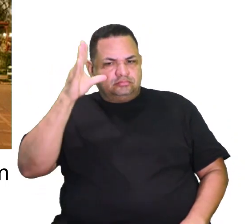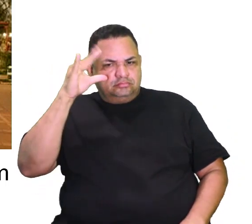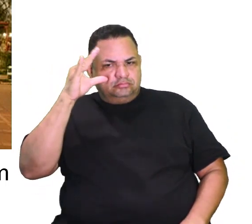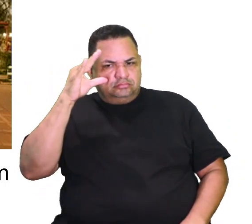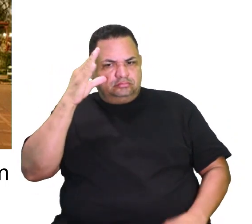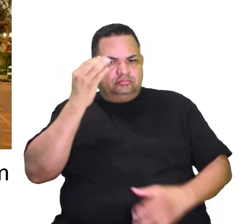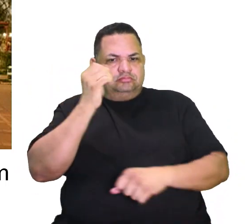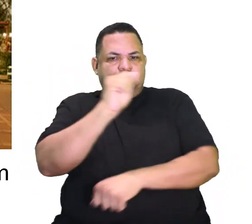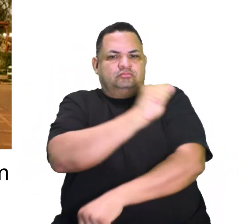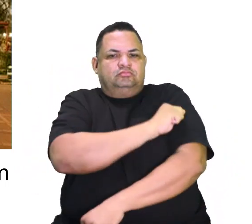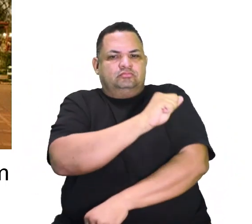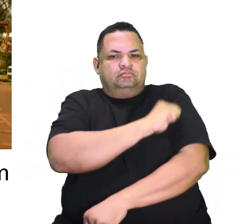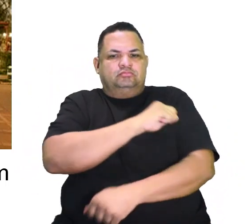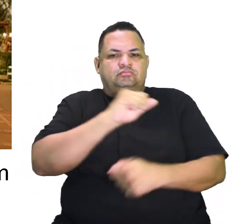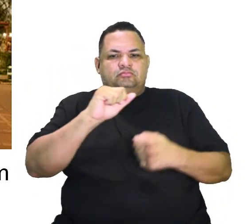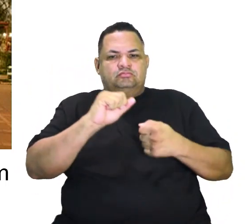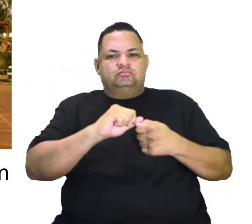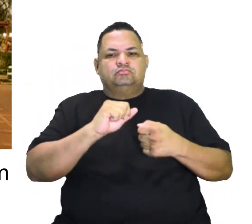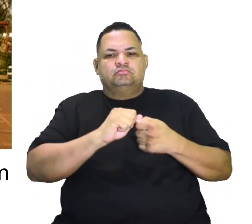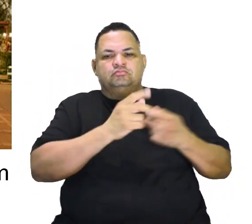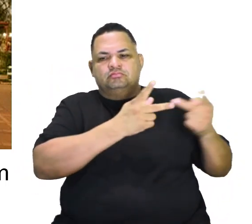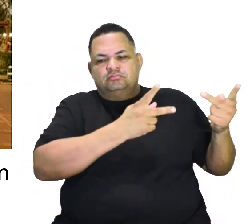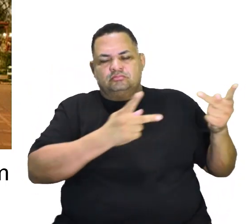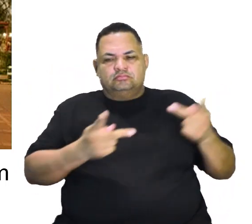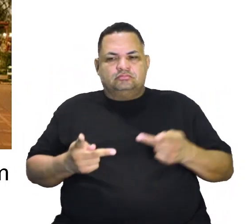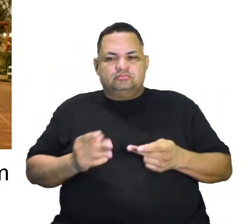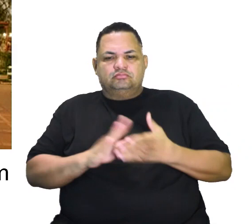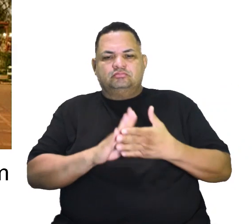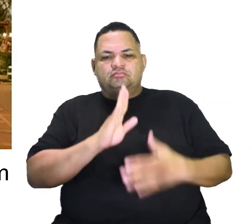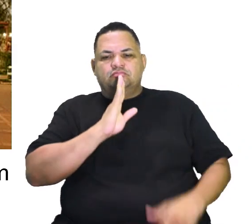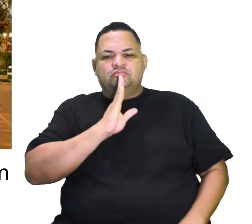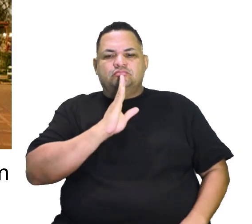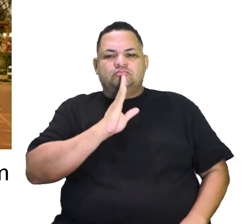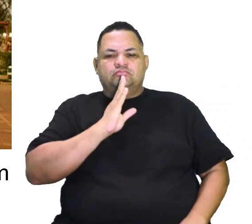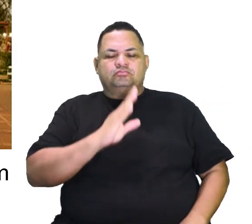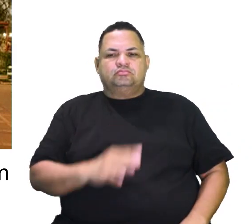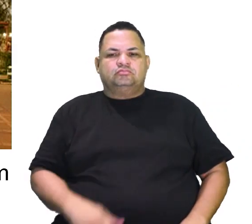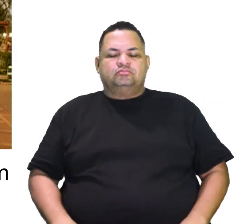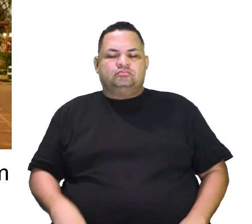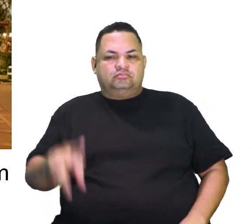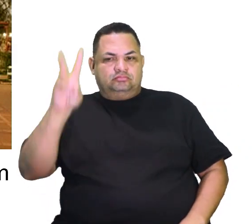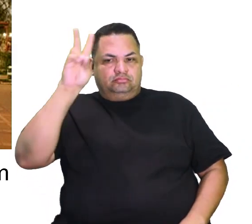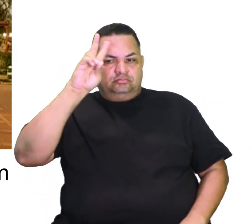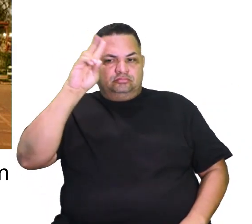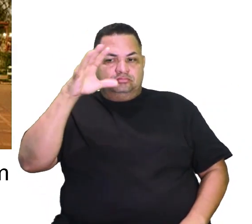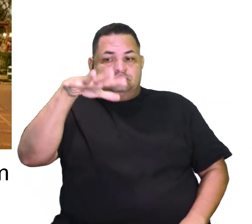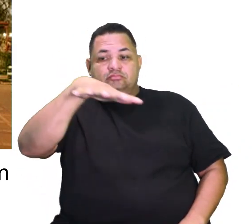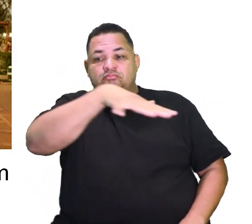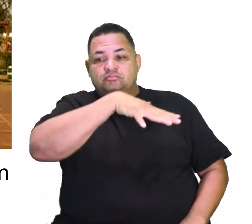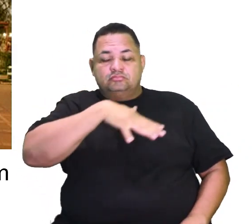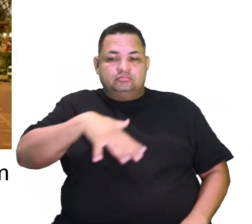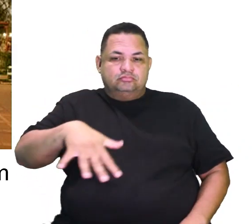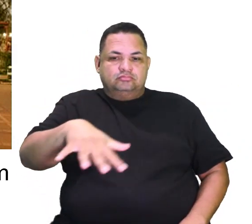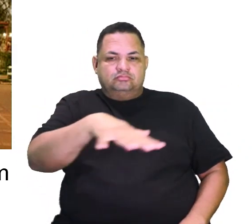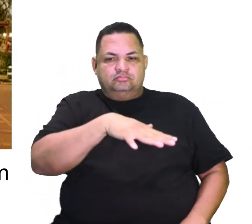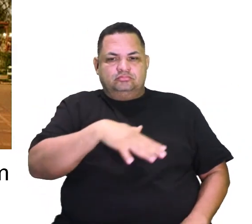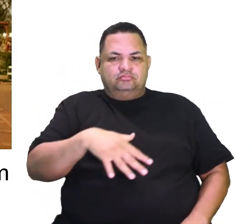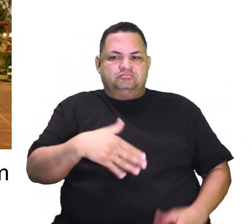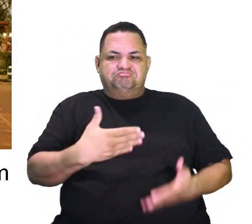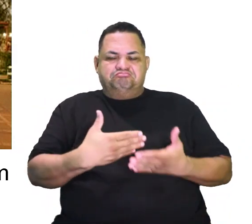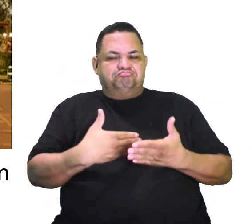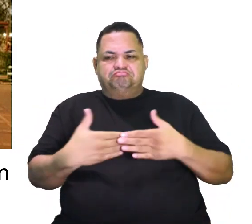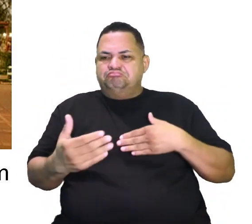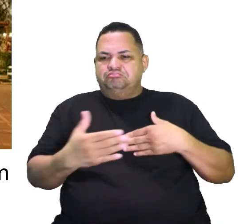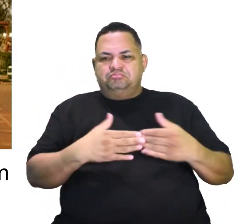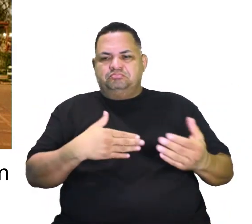interessante que os estudantes estejam fazendo visitação para conhecer ali um pouco da história da sua localidade. Independe se